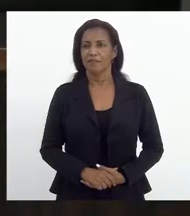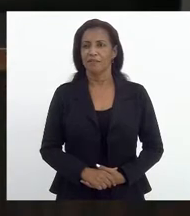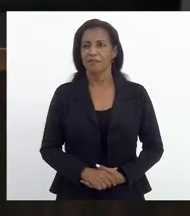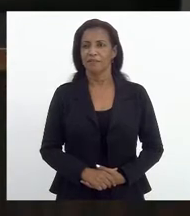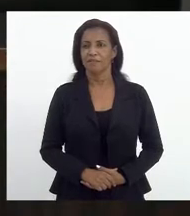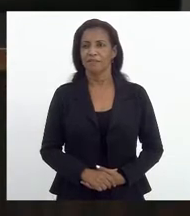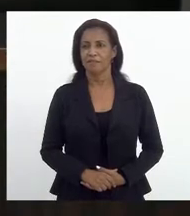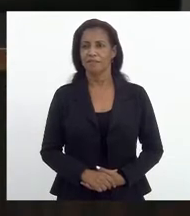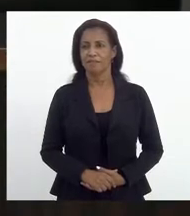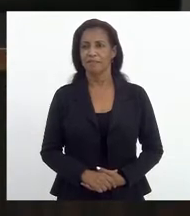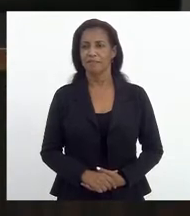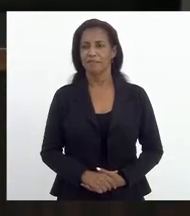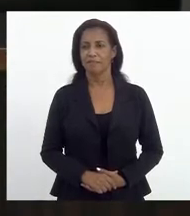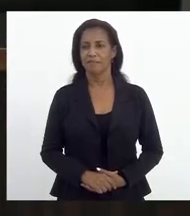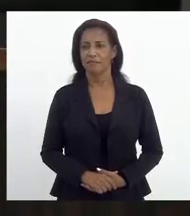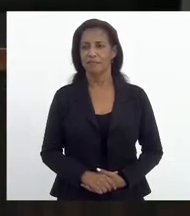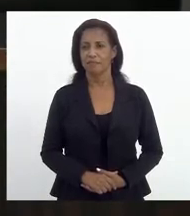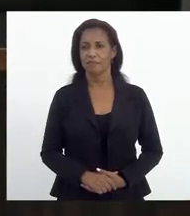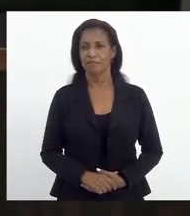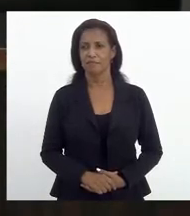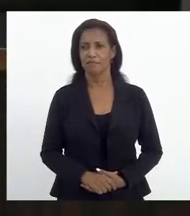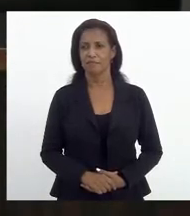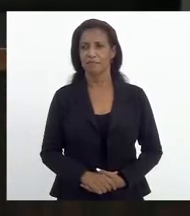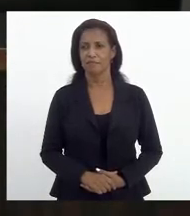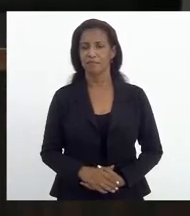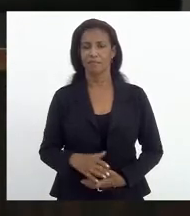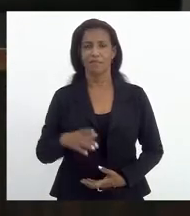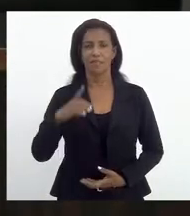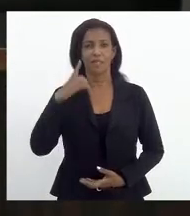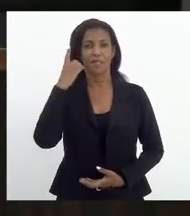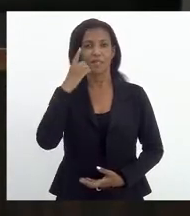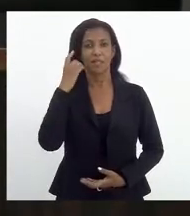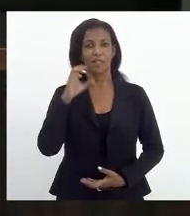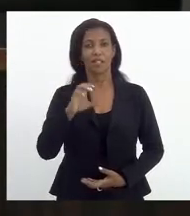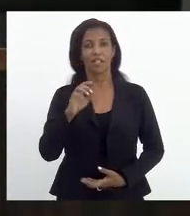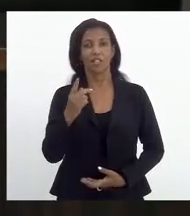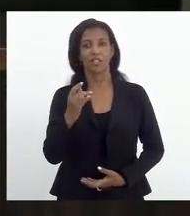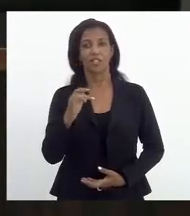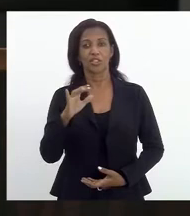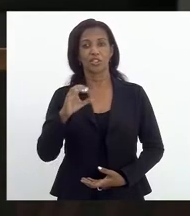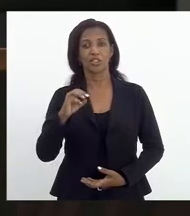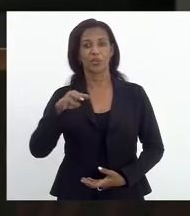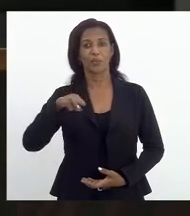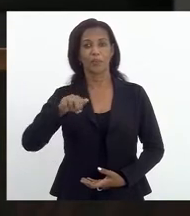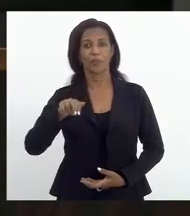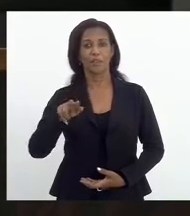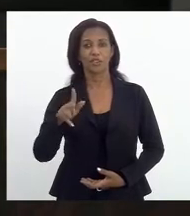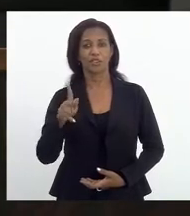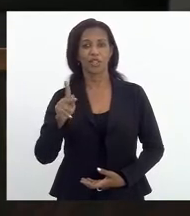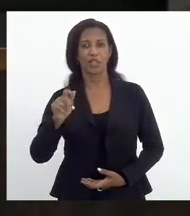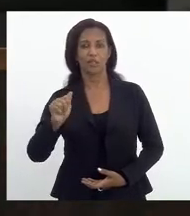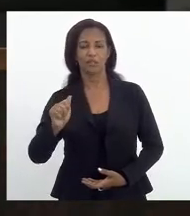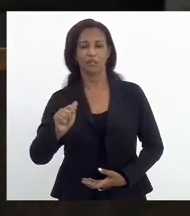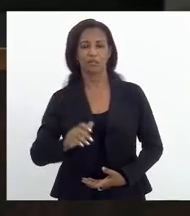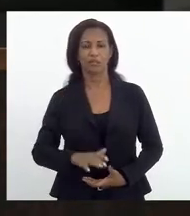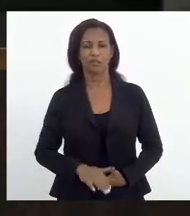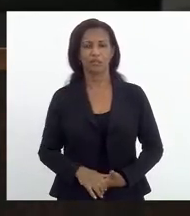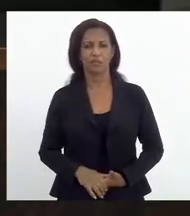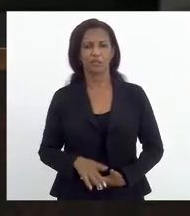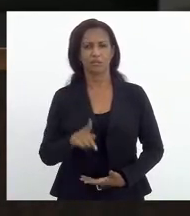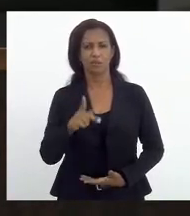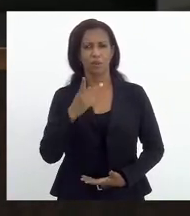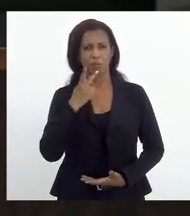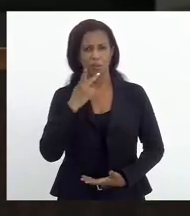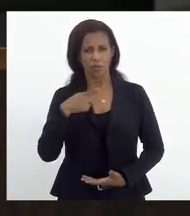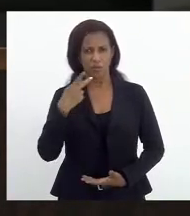Boa não, quem está falando? Deputado Chico Machado. Boa não, deputado Chico Machado. O senhor me permite